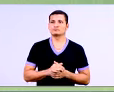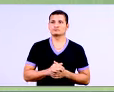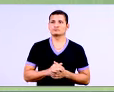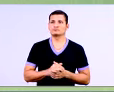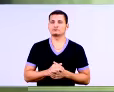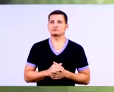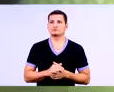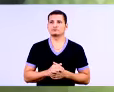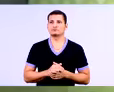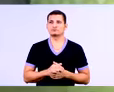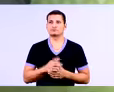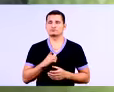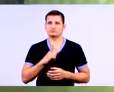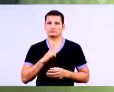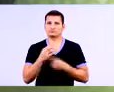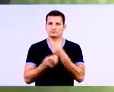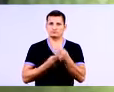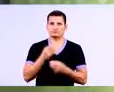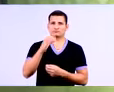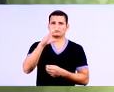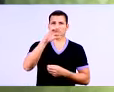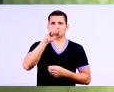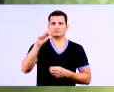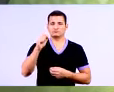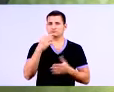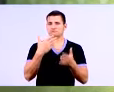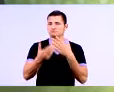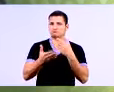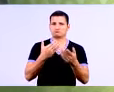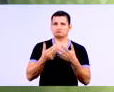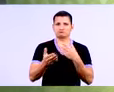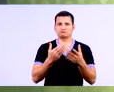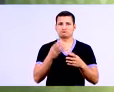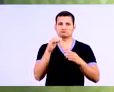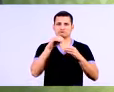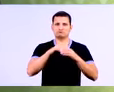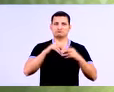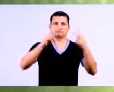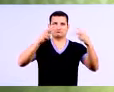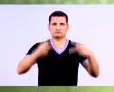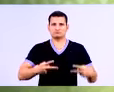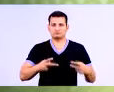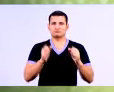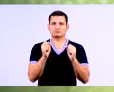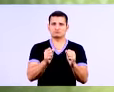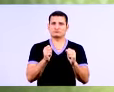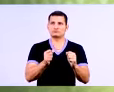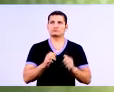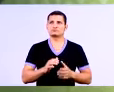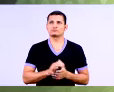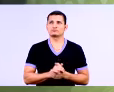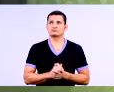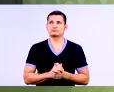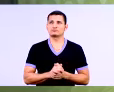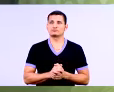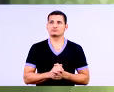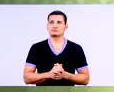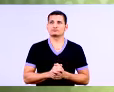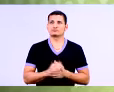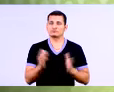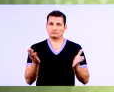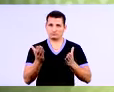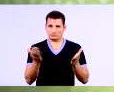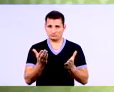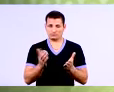de estilizar qualquer tipo de elemento dentro de uma página HTML. Agora, um assunto